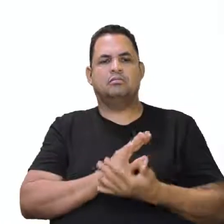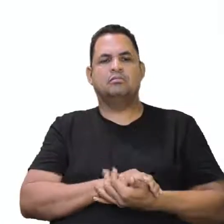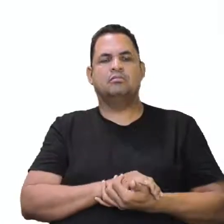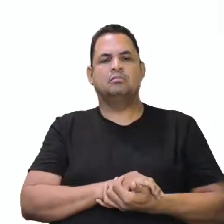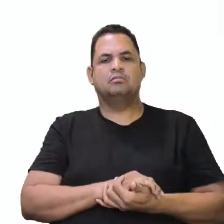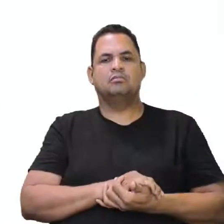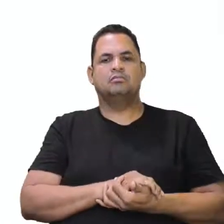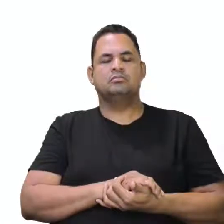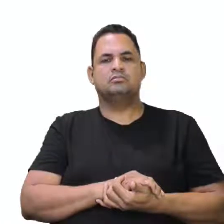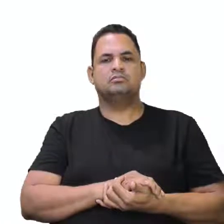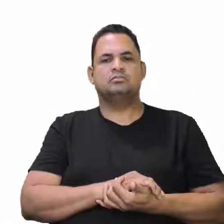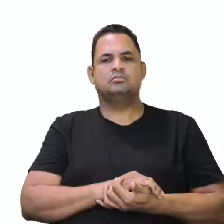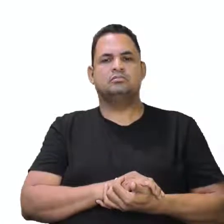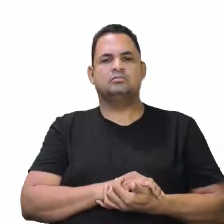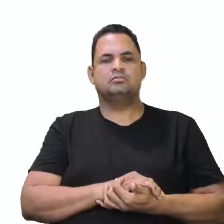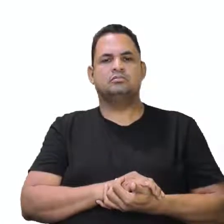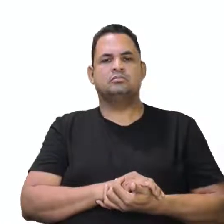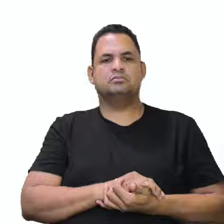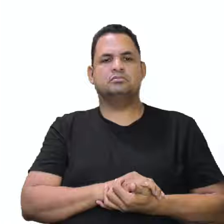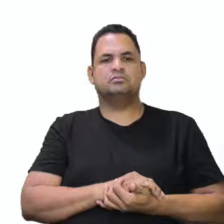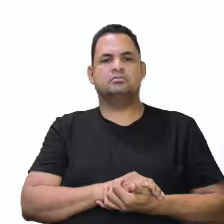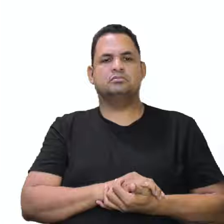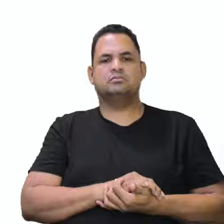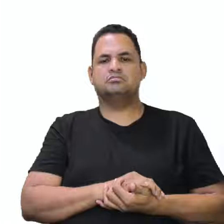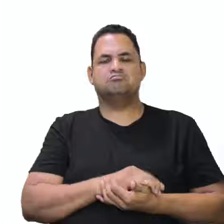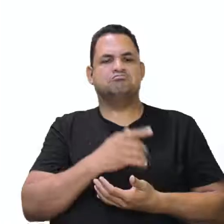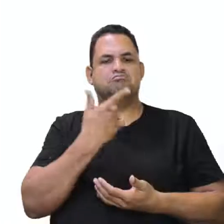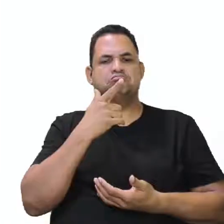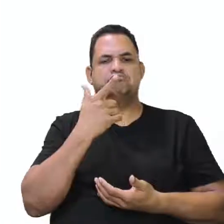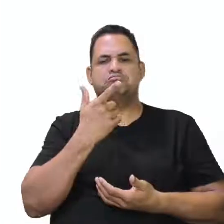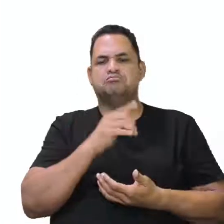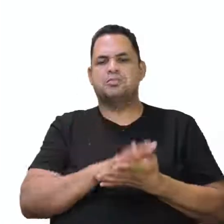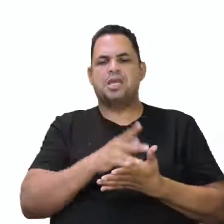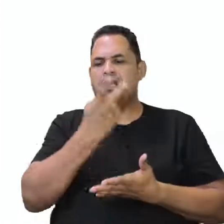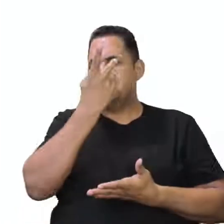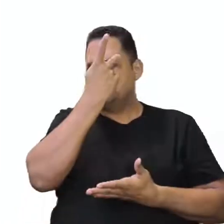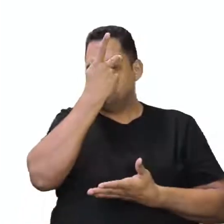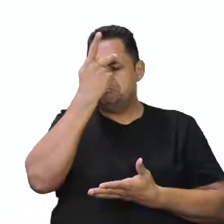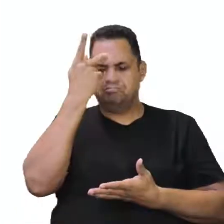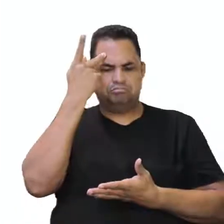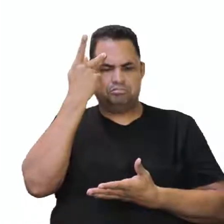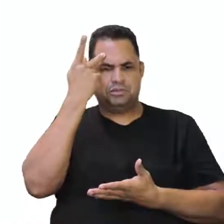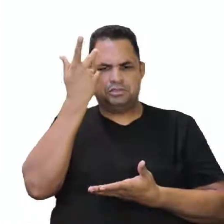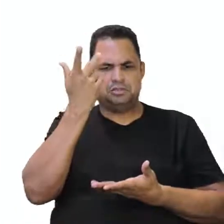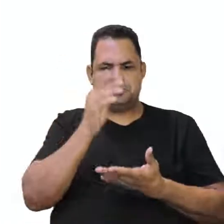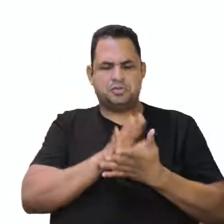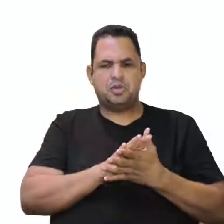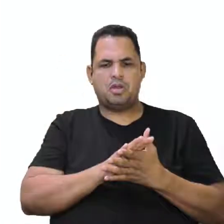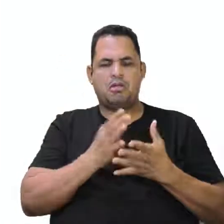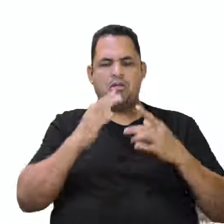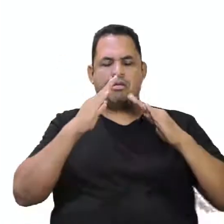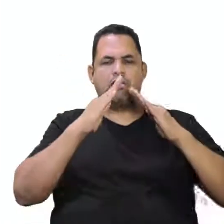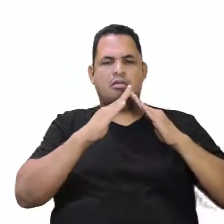there isn't anybody home. Não há ninguém em casa. Não há ninguém em casa.